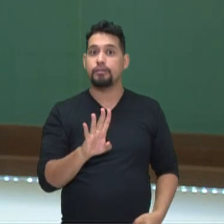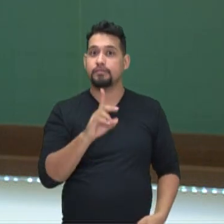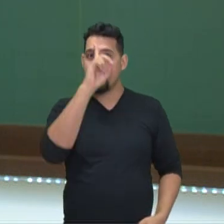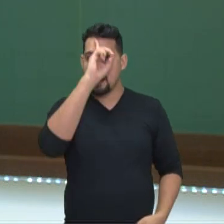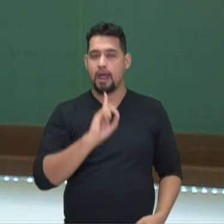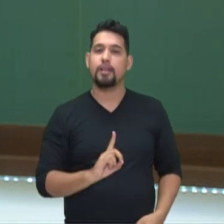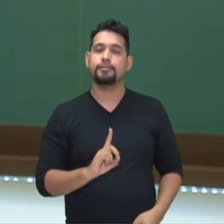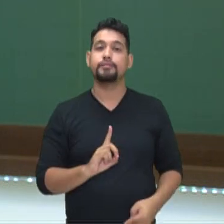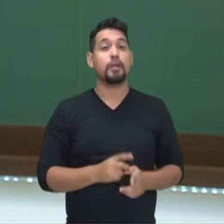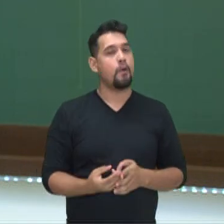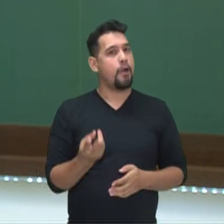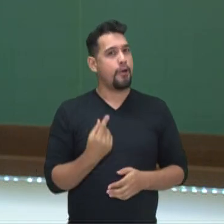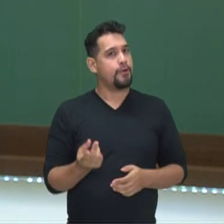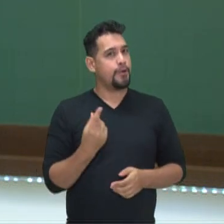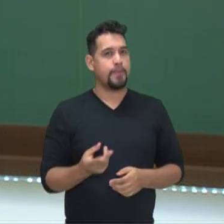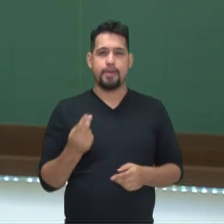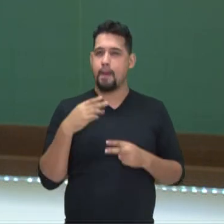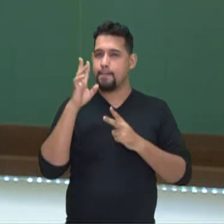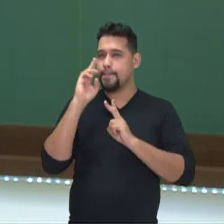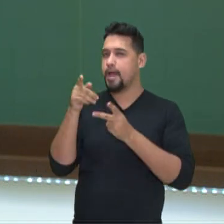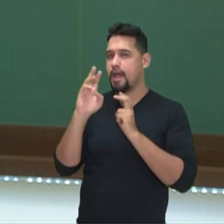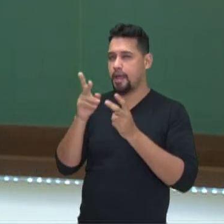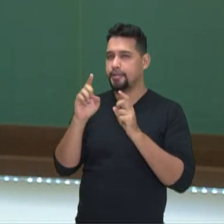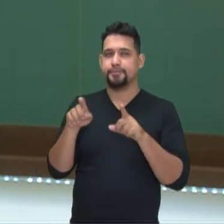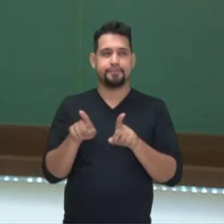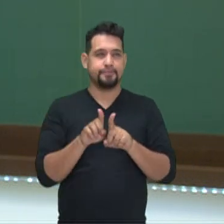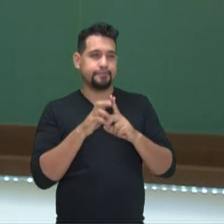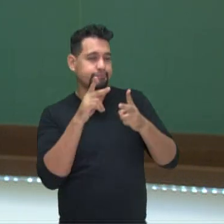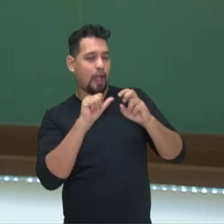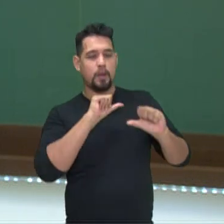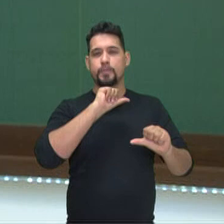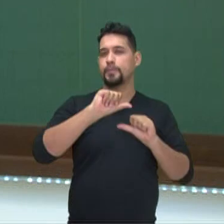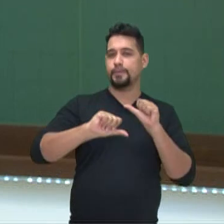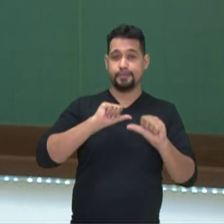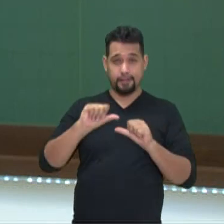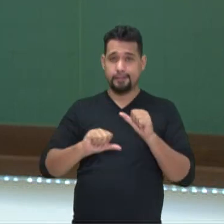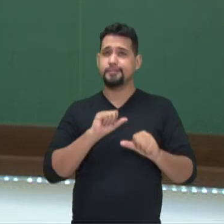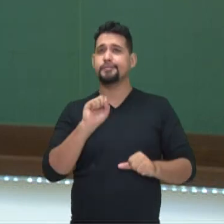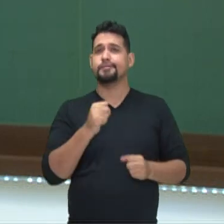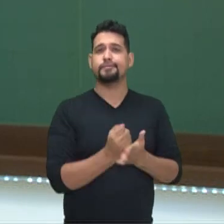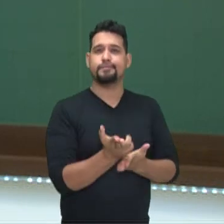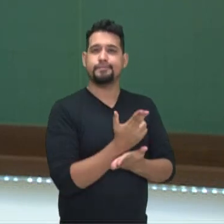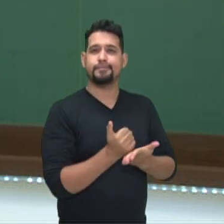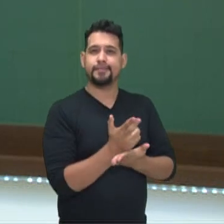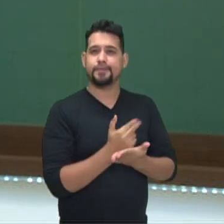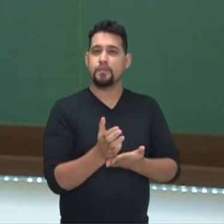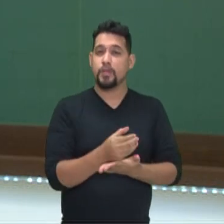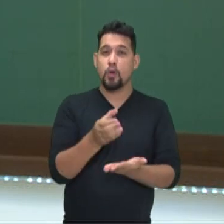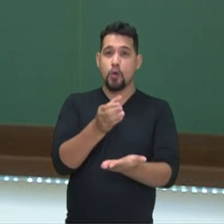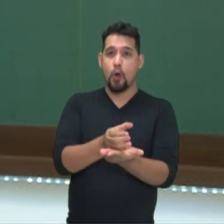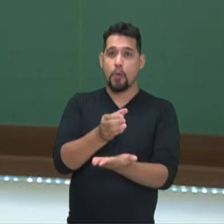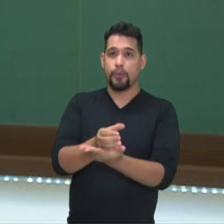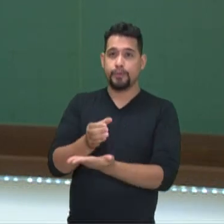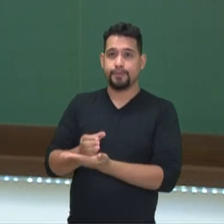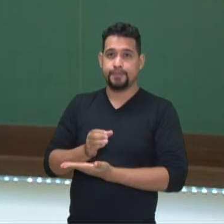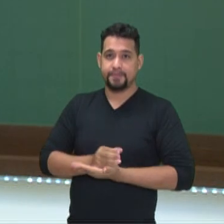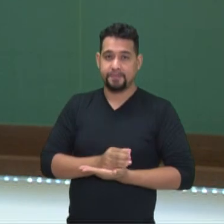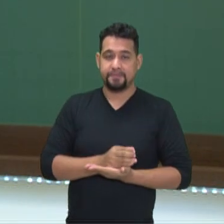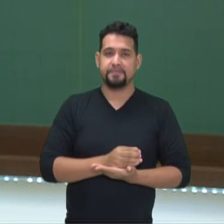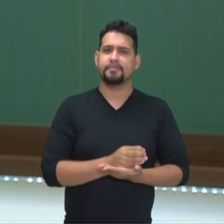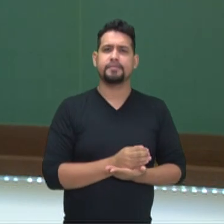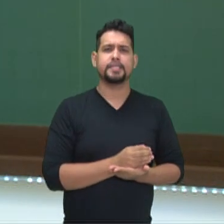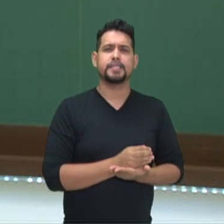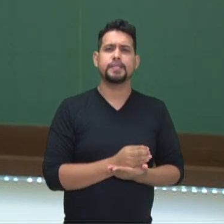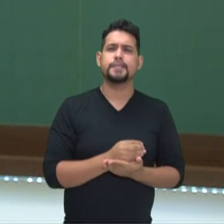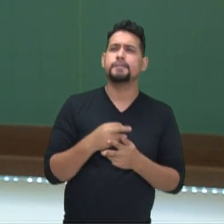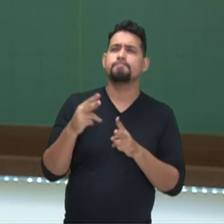no material ficou perceptível ali, na mudança da ilustração dos copos. O que